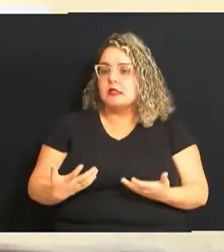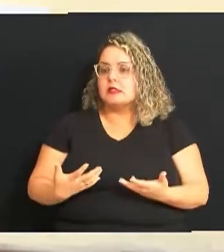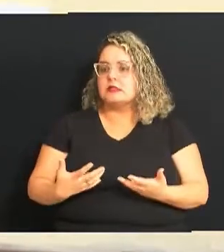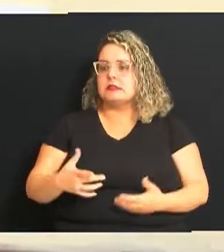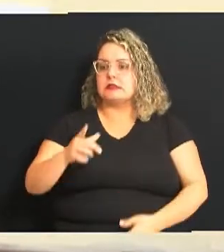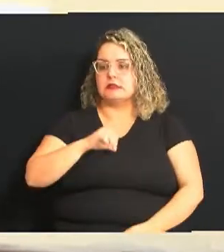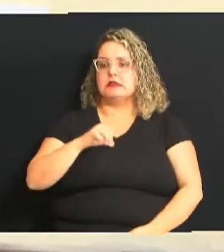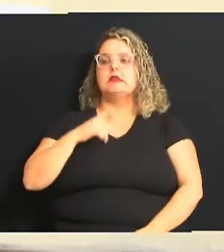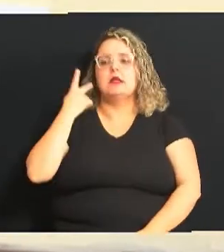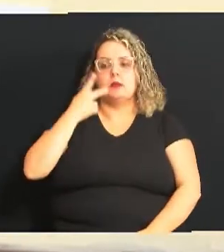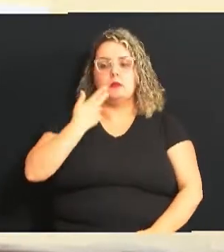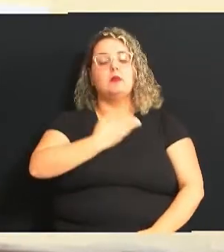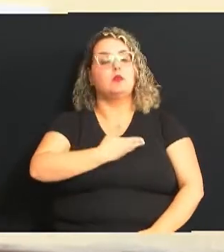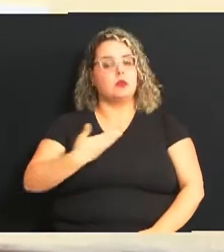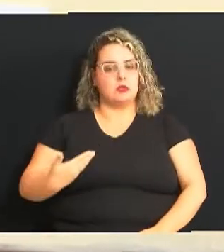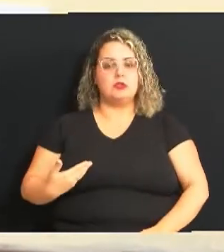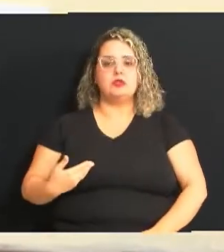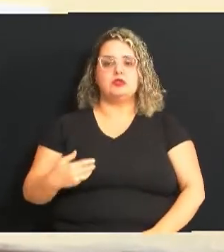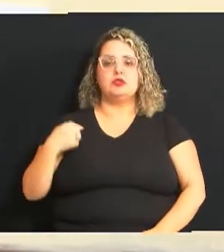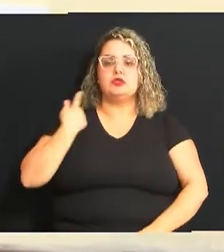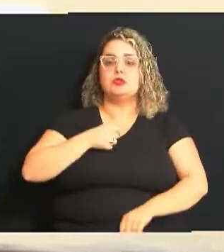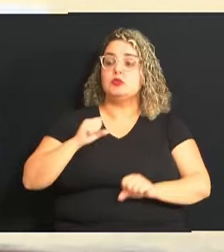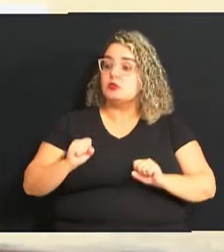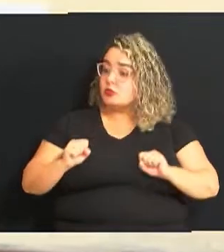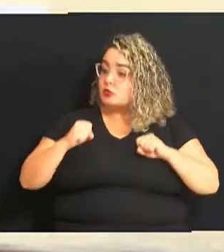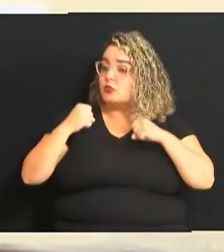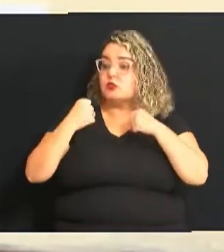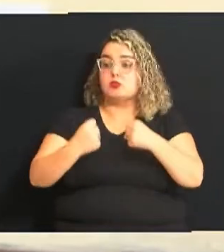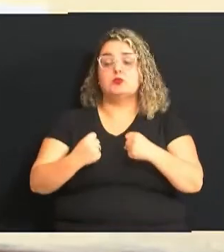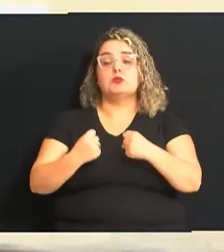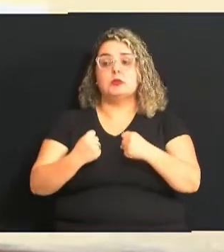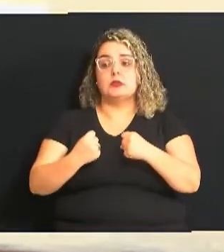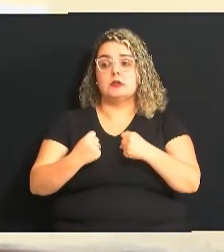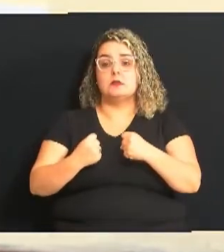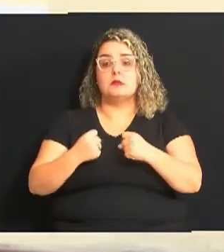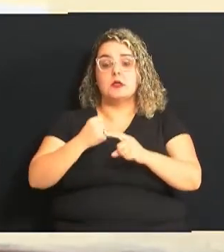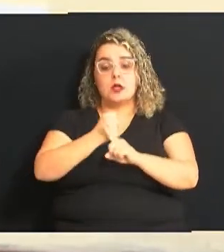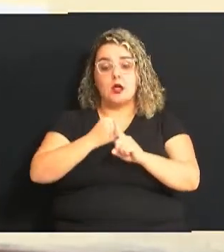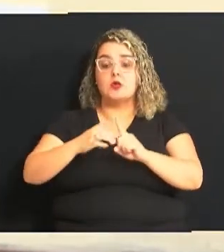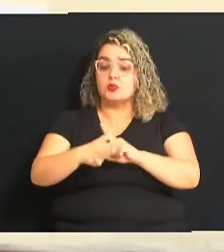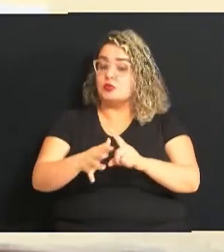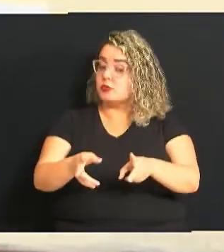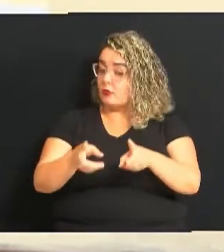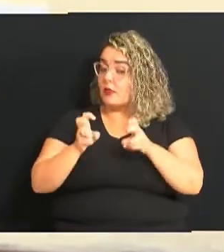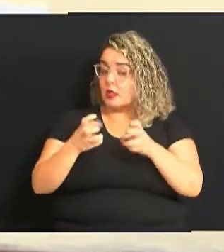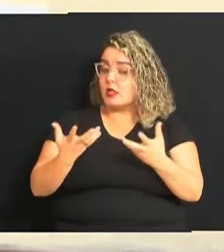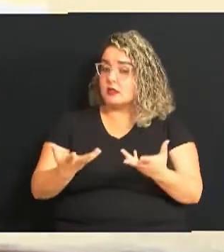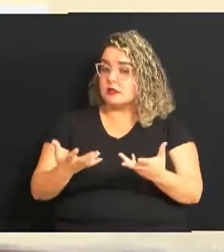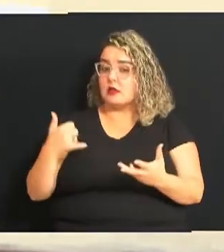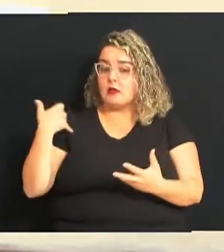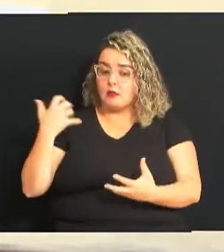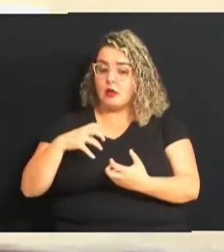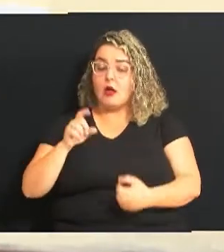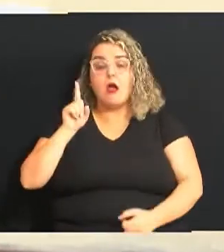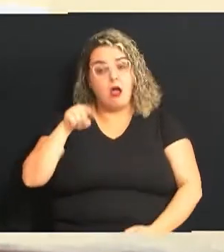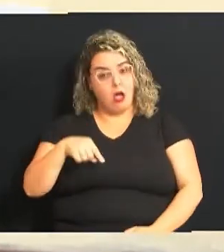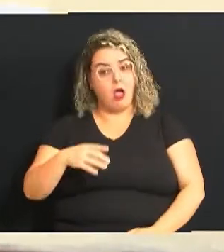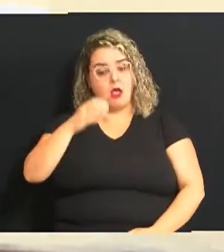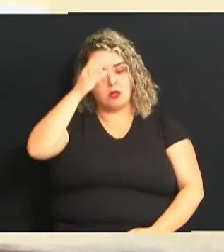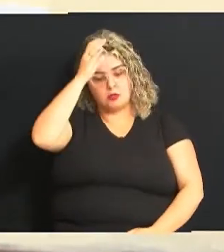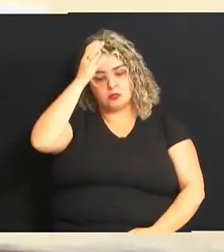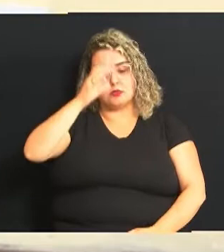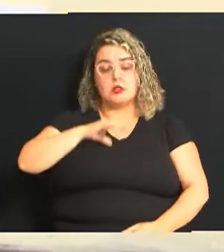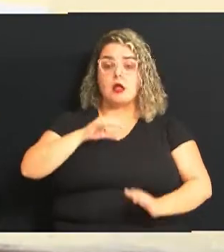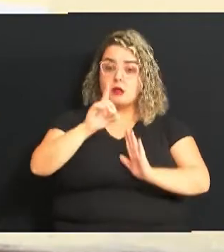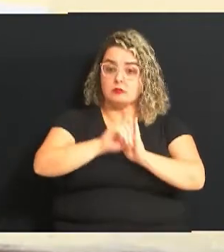uma política pública que nós estamos lutando para que a sociedade perceba que o idoso é um cidadão de direito